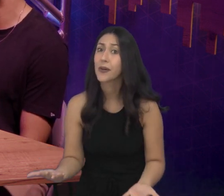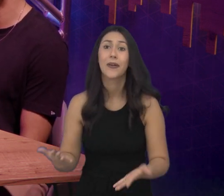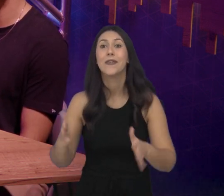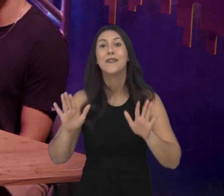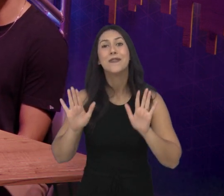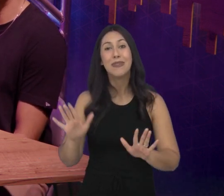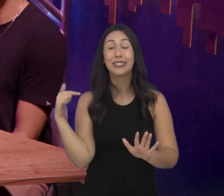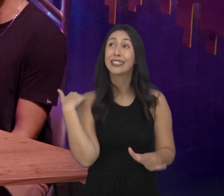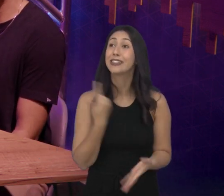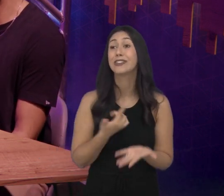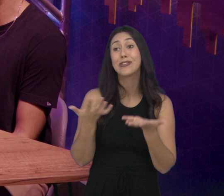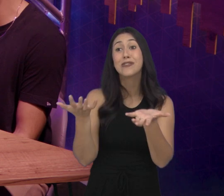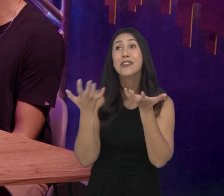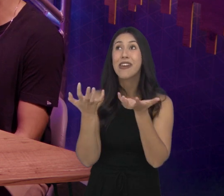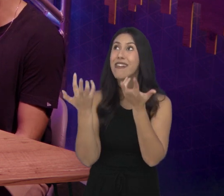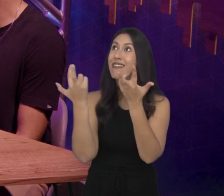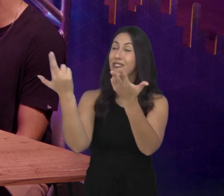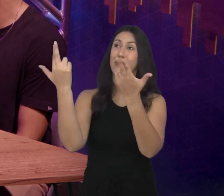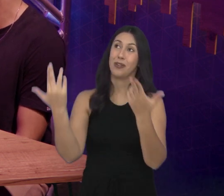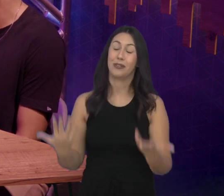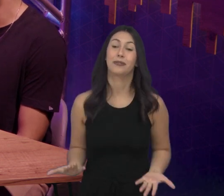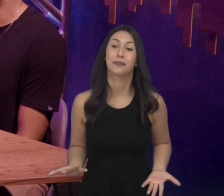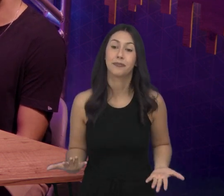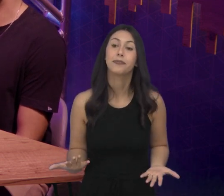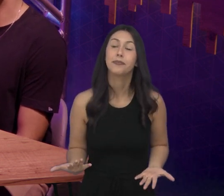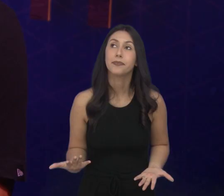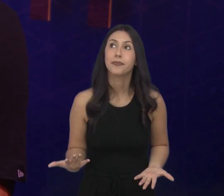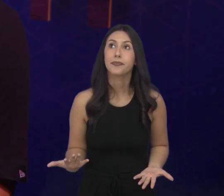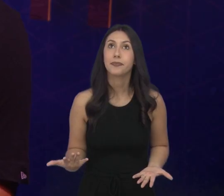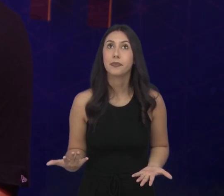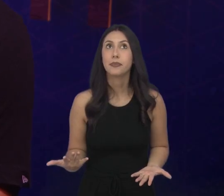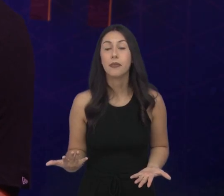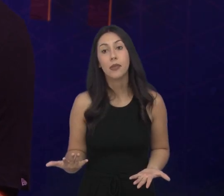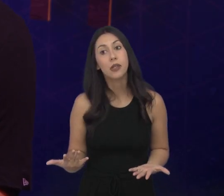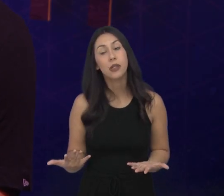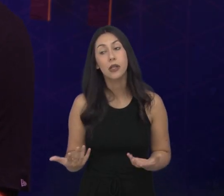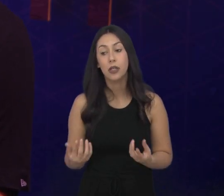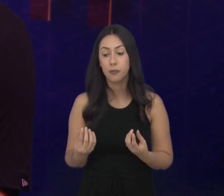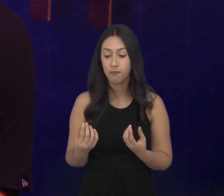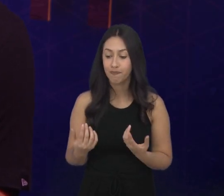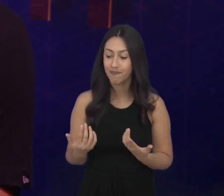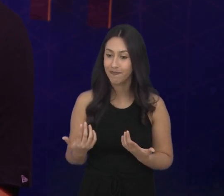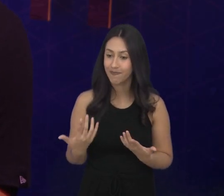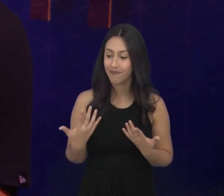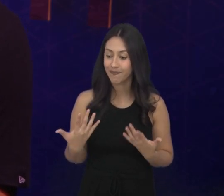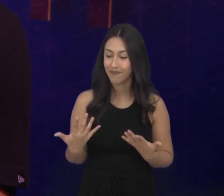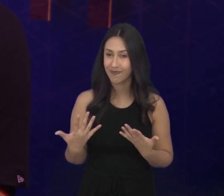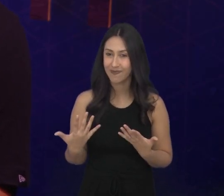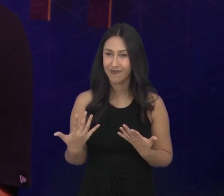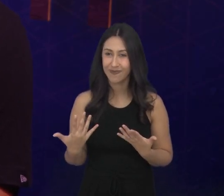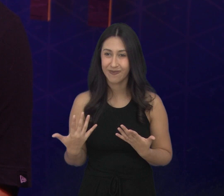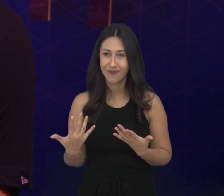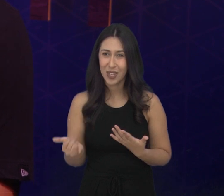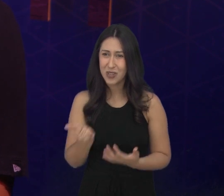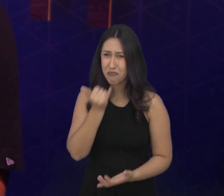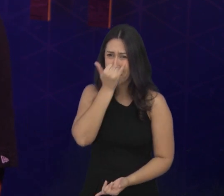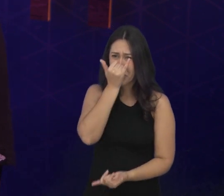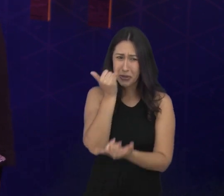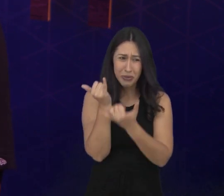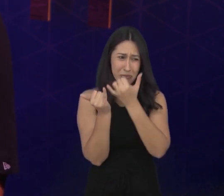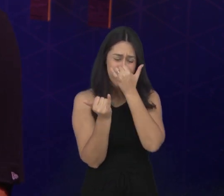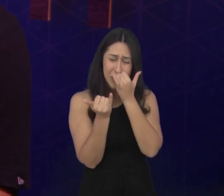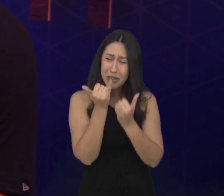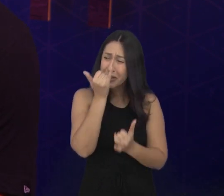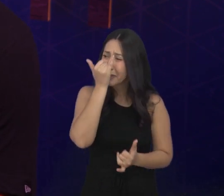essa vida, mas a gente idealiza muita coisa. E eu acho que lidar com pequenas